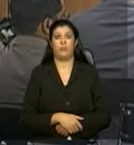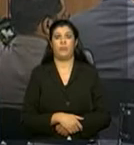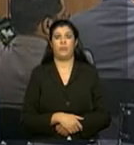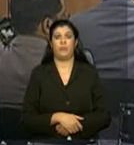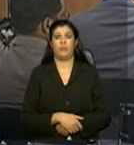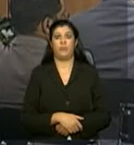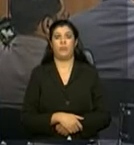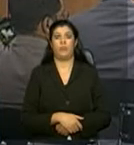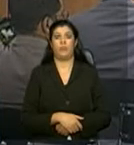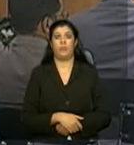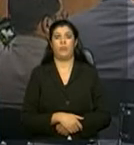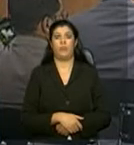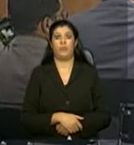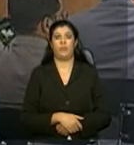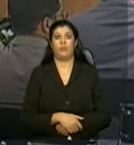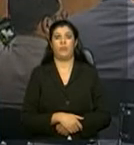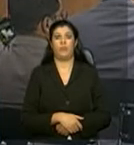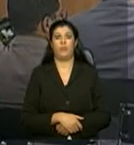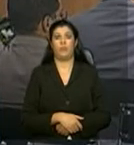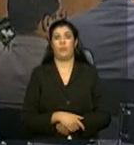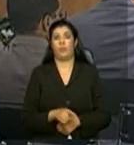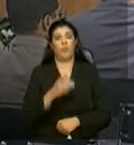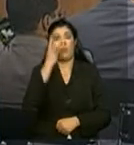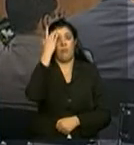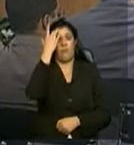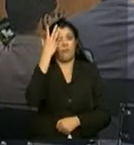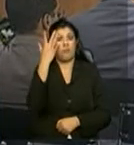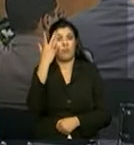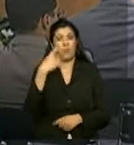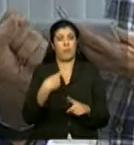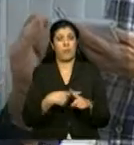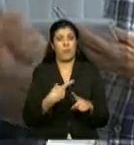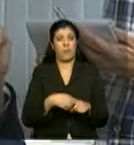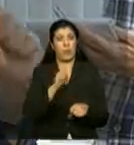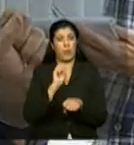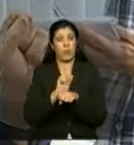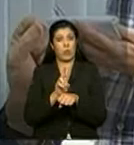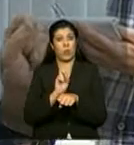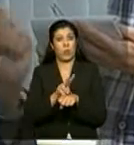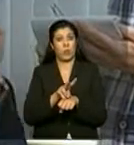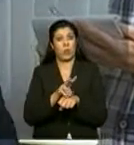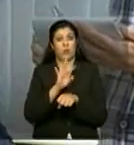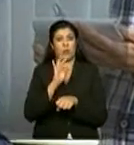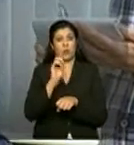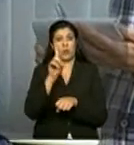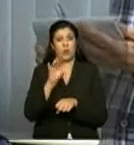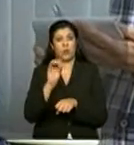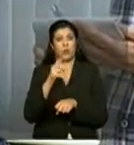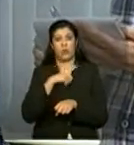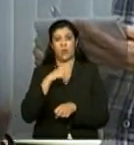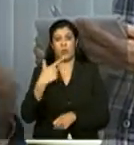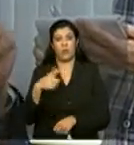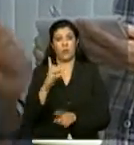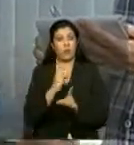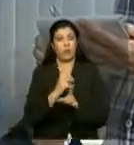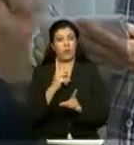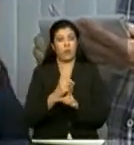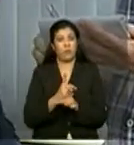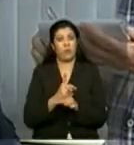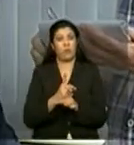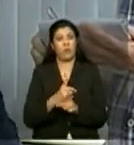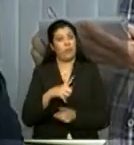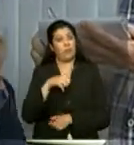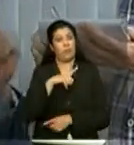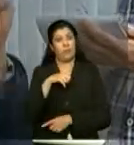é muito fácil porque aí tóxicos que evidentemente não estava e aí